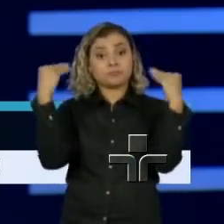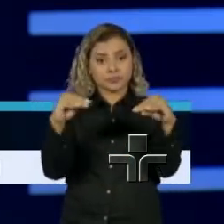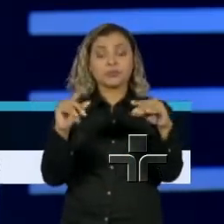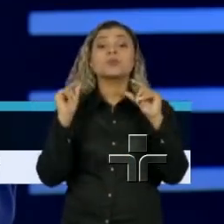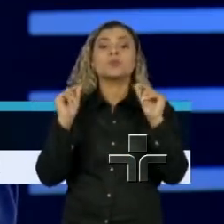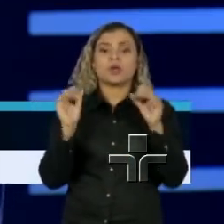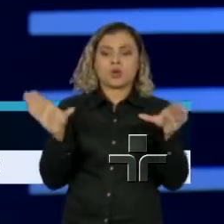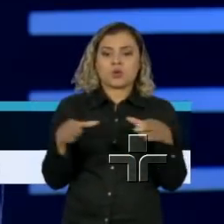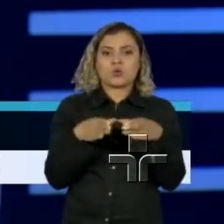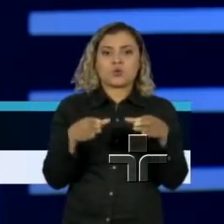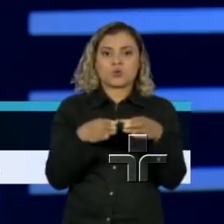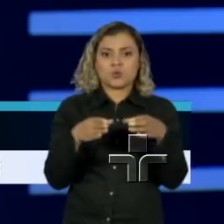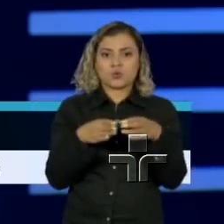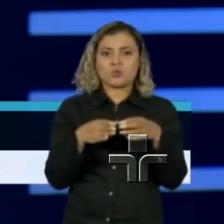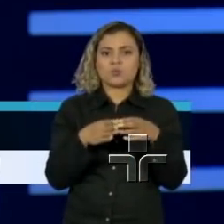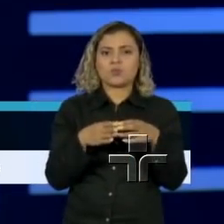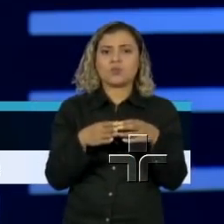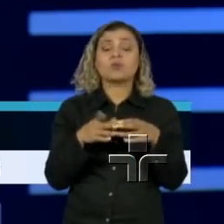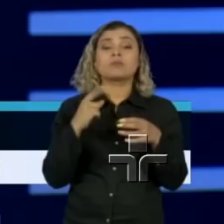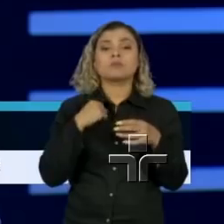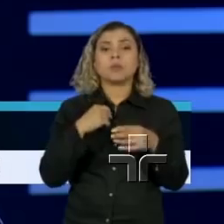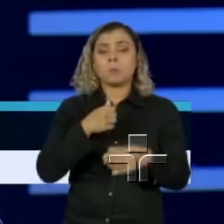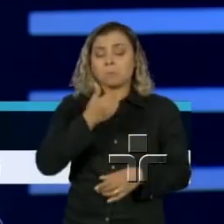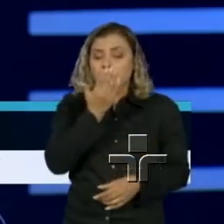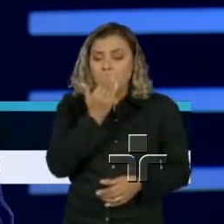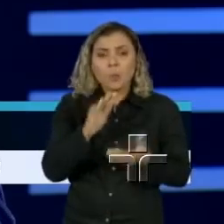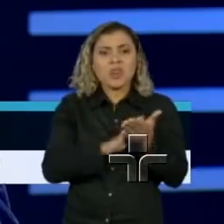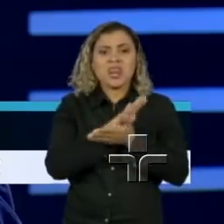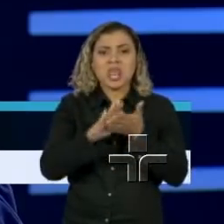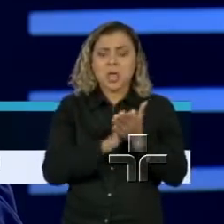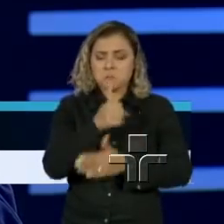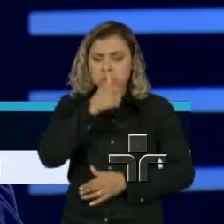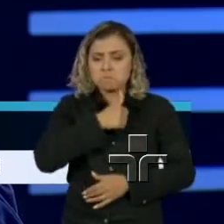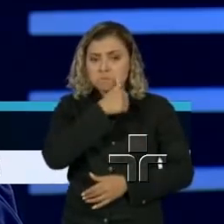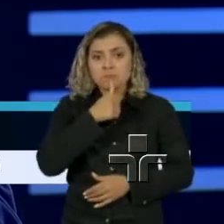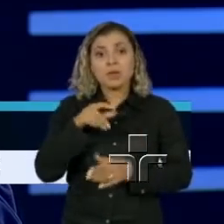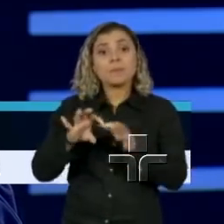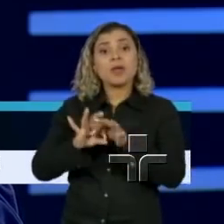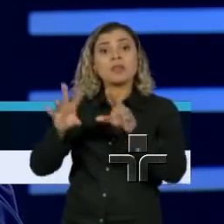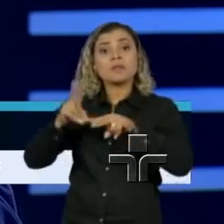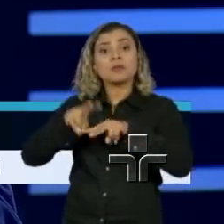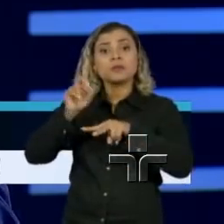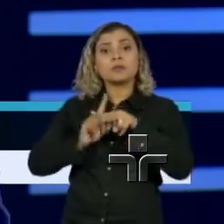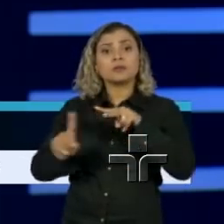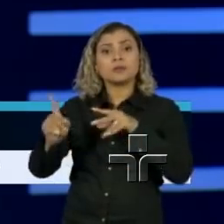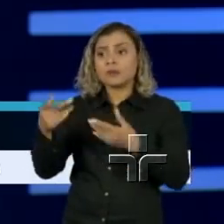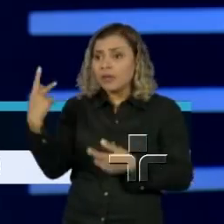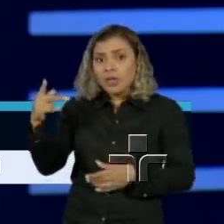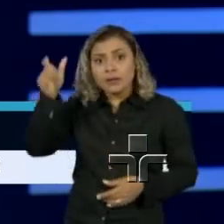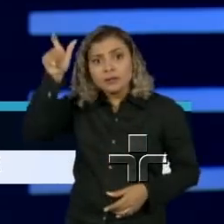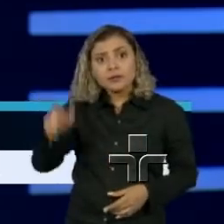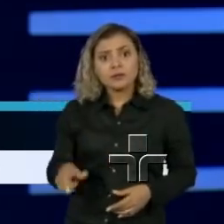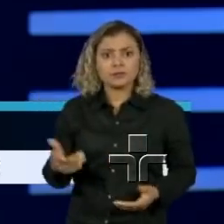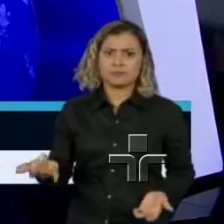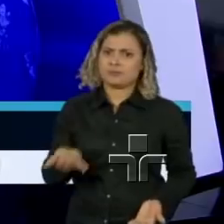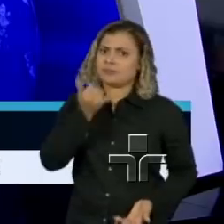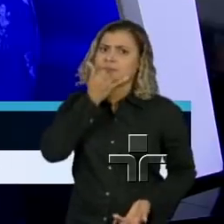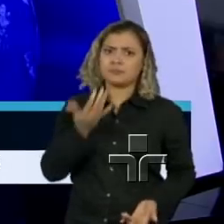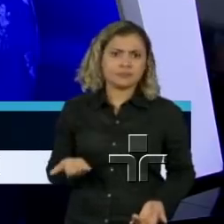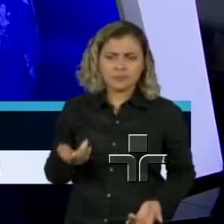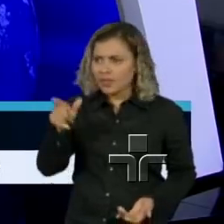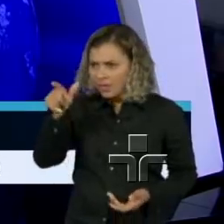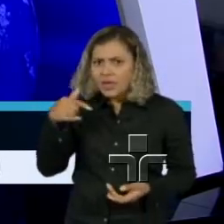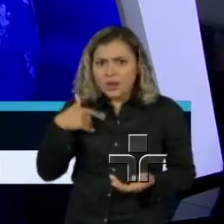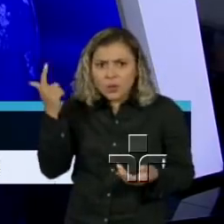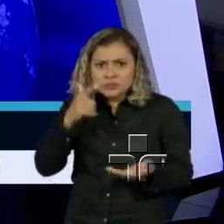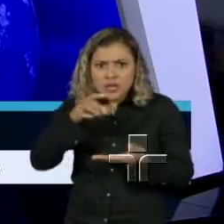do pessoal, 2, 3 lá, fazendo greve de fome para libertar esse cidadão que está aliado aos Black Blocs. Então veja que é um cara que não consegue conviver